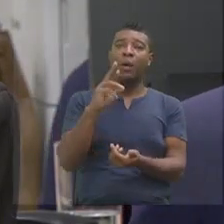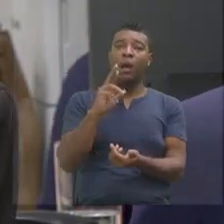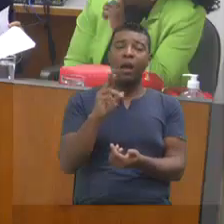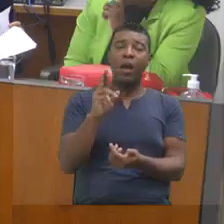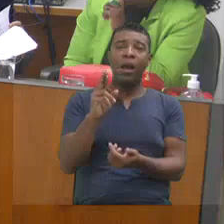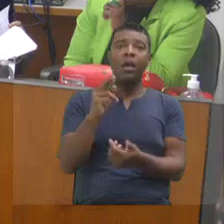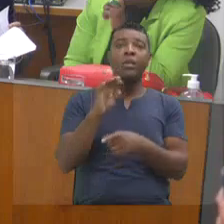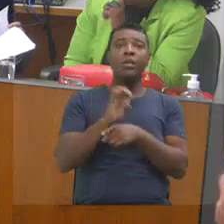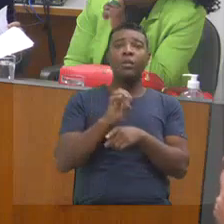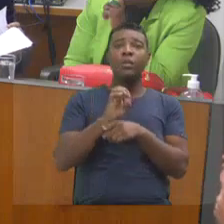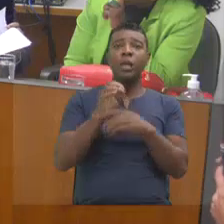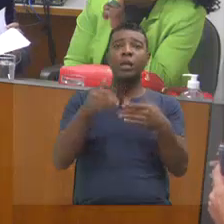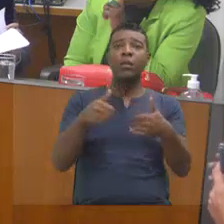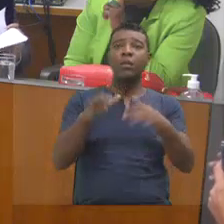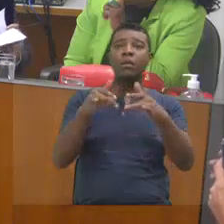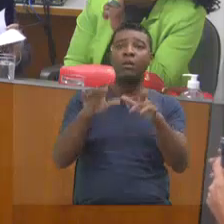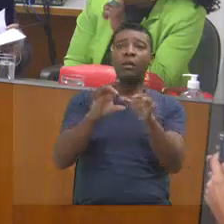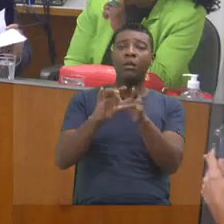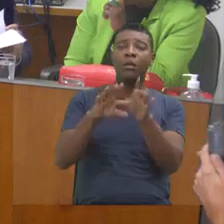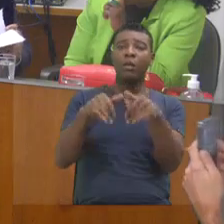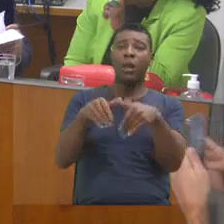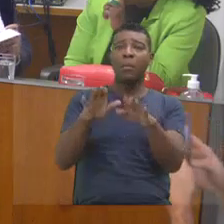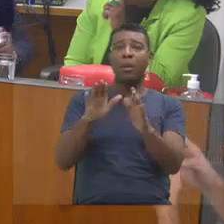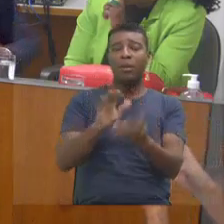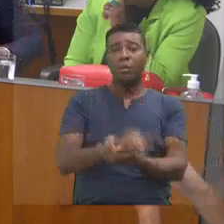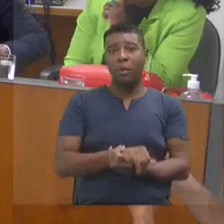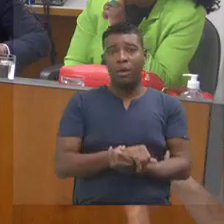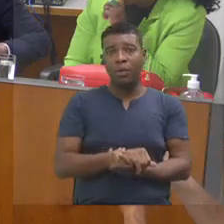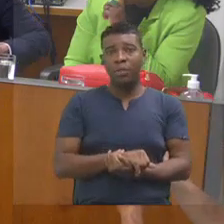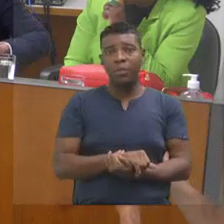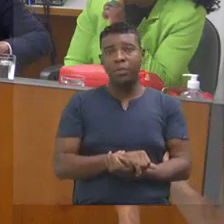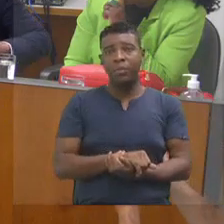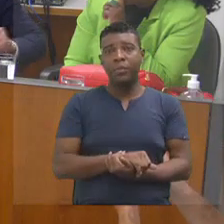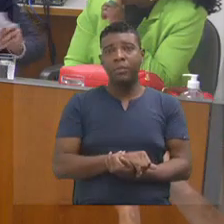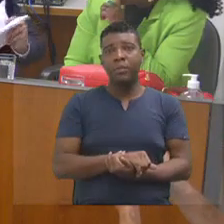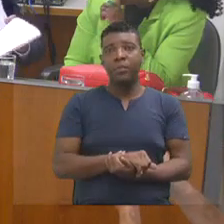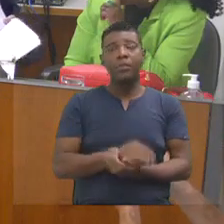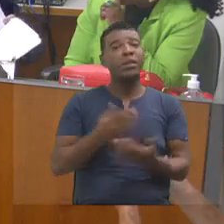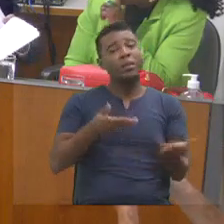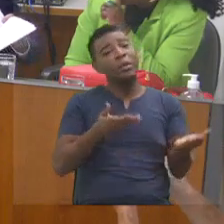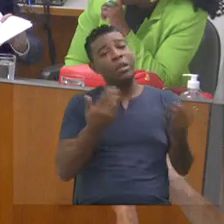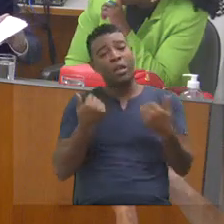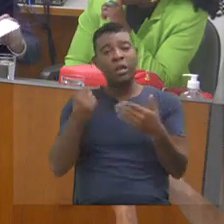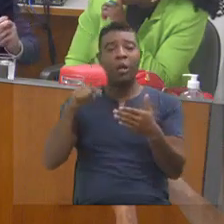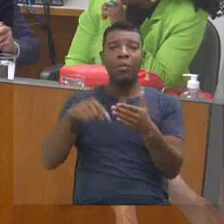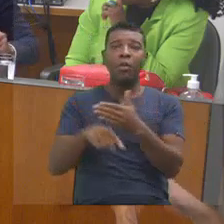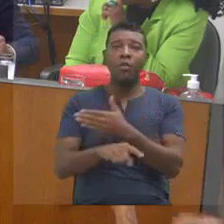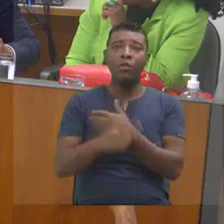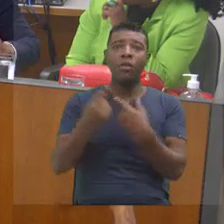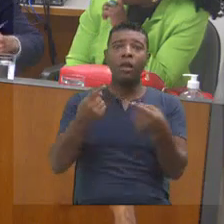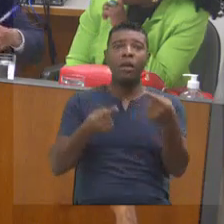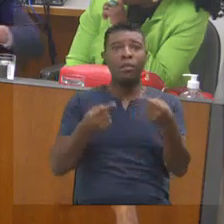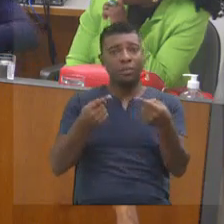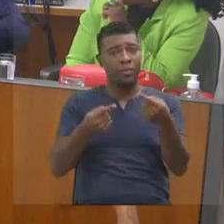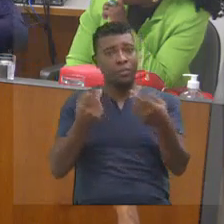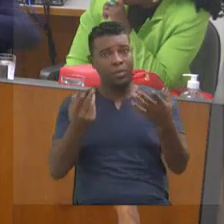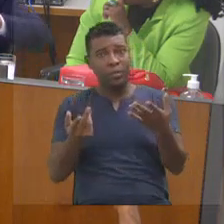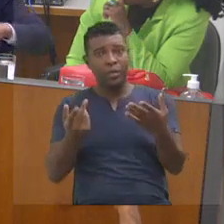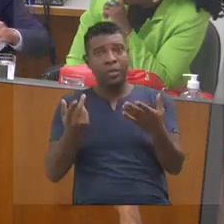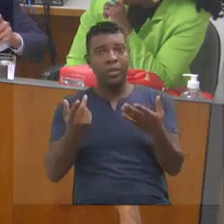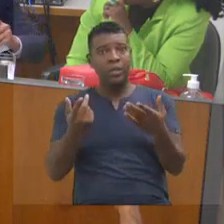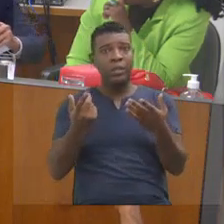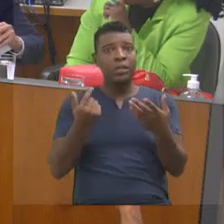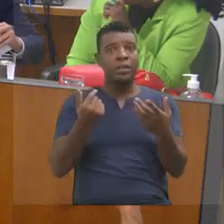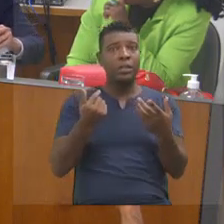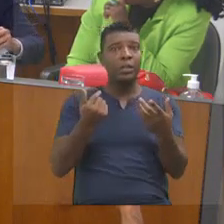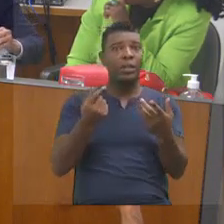queria deixar esses questionamentos aos secretário e para que a gente possa aprofundar mais a discussão das questões da nossa